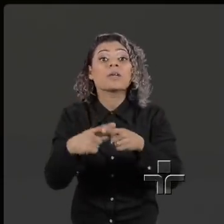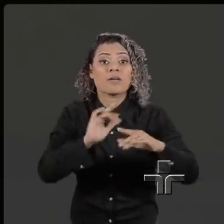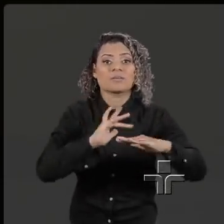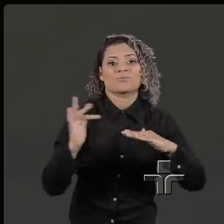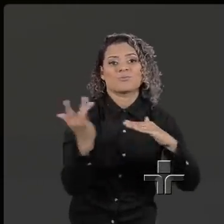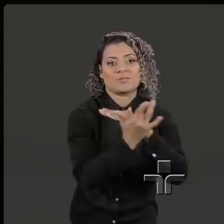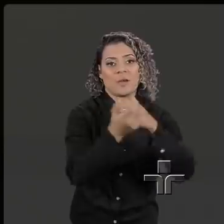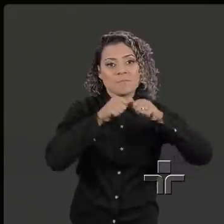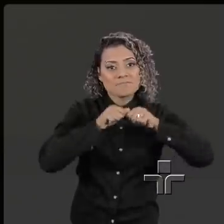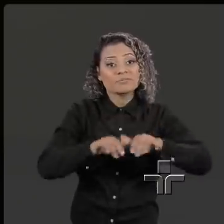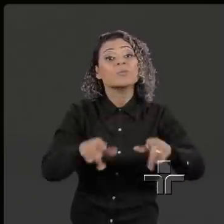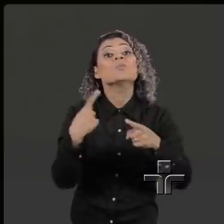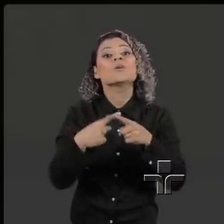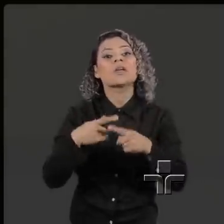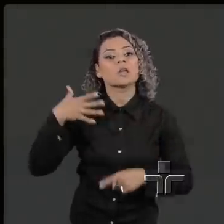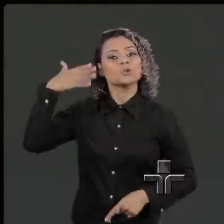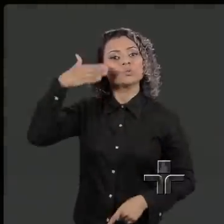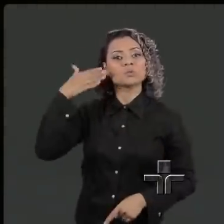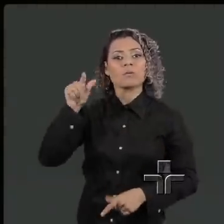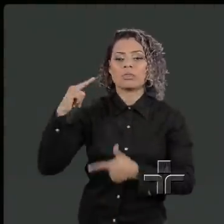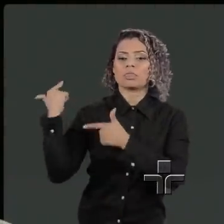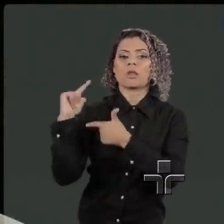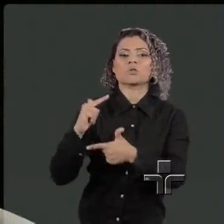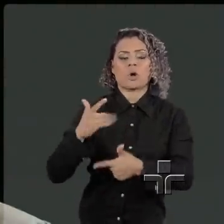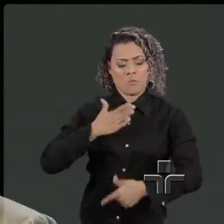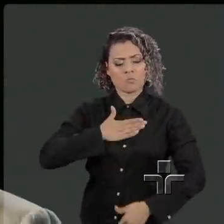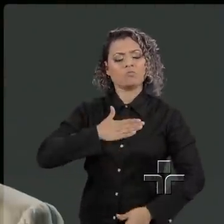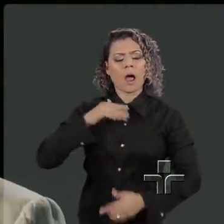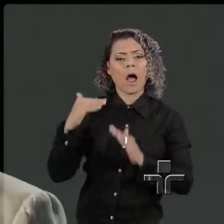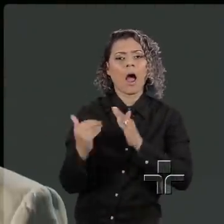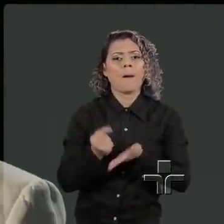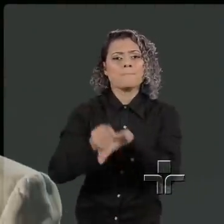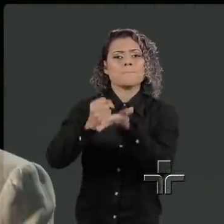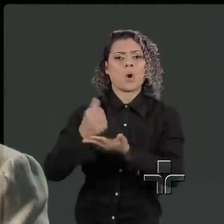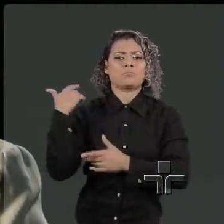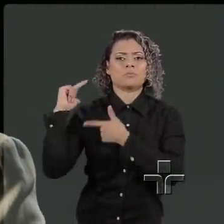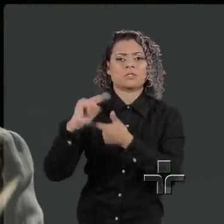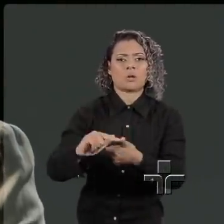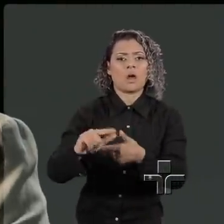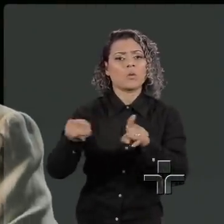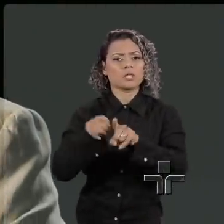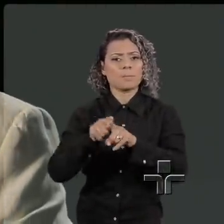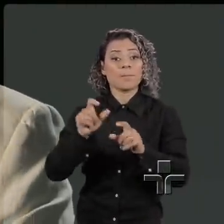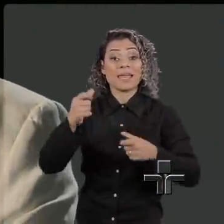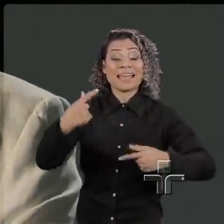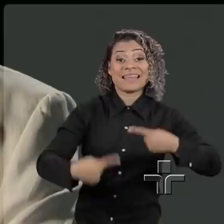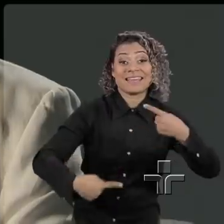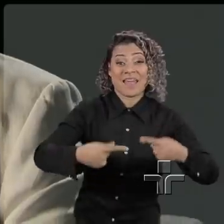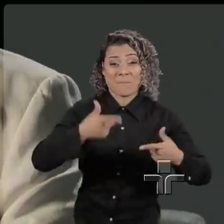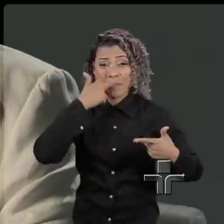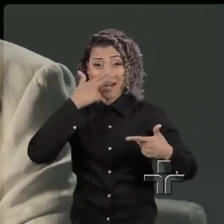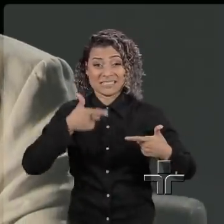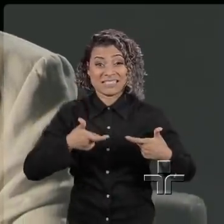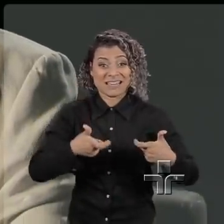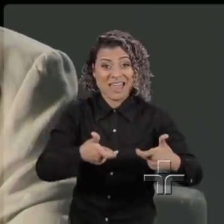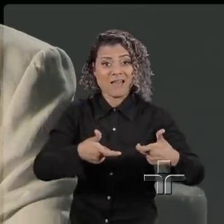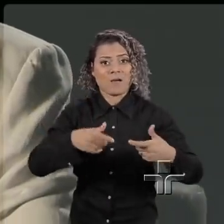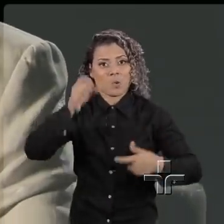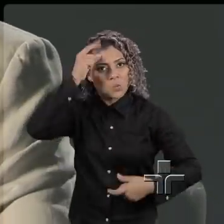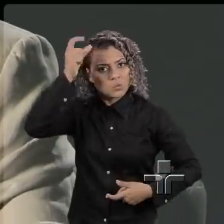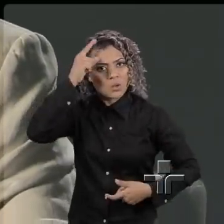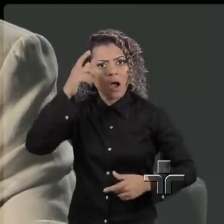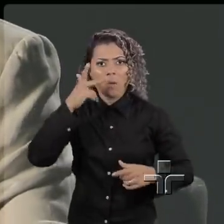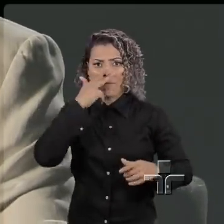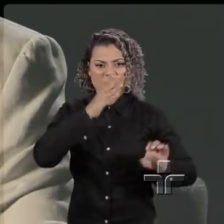sociais foi justamente o seu discurso de costumes e aquilo que tem se chamado de guerra cultural, que coloca, de um lado, uma